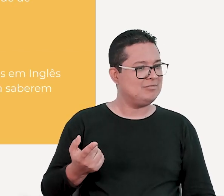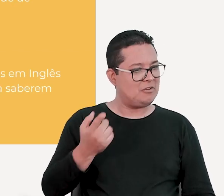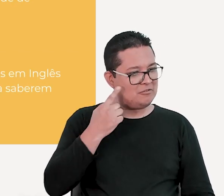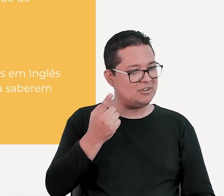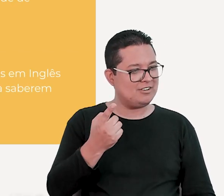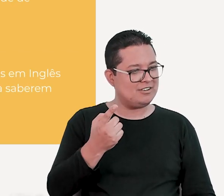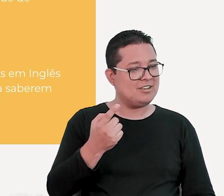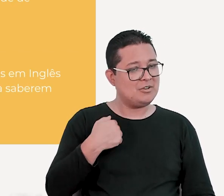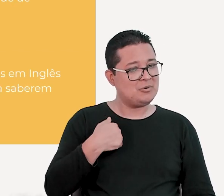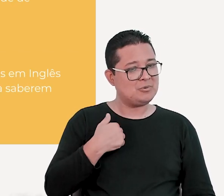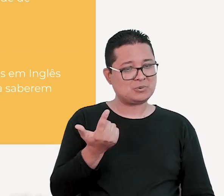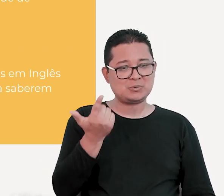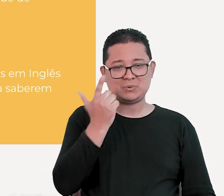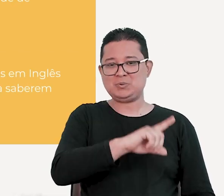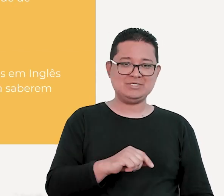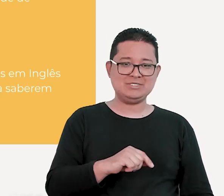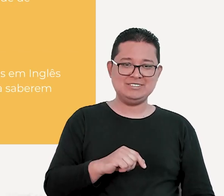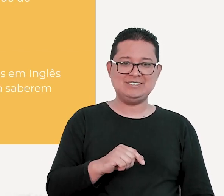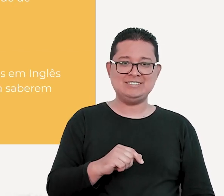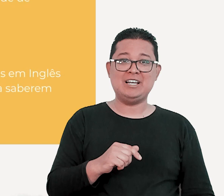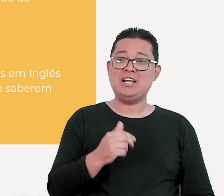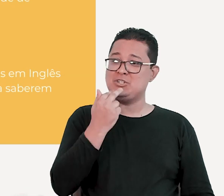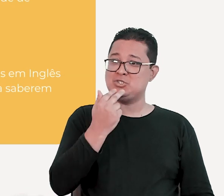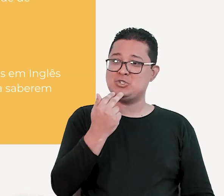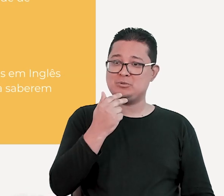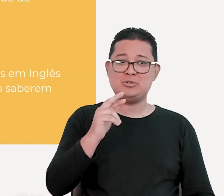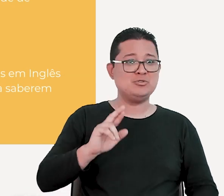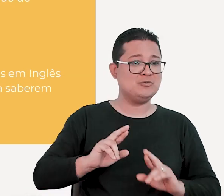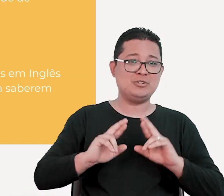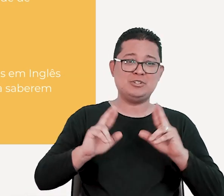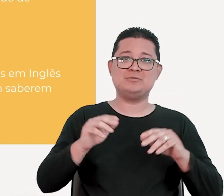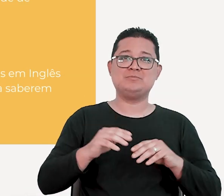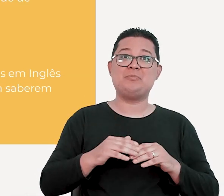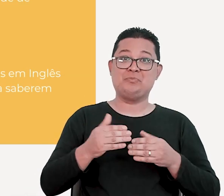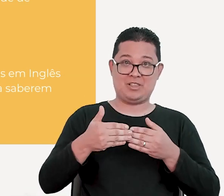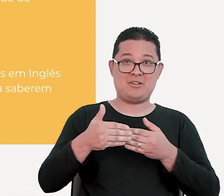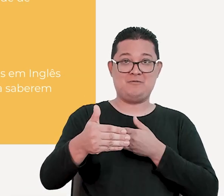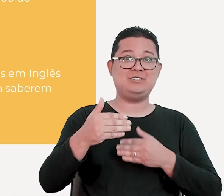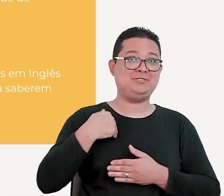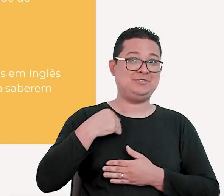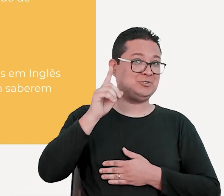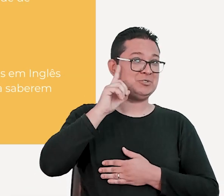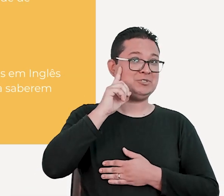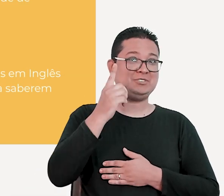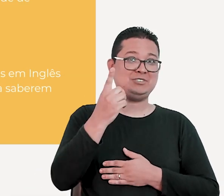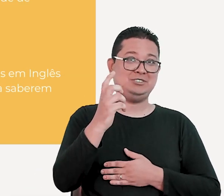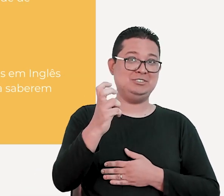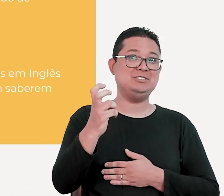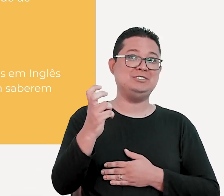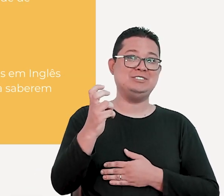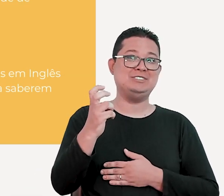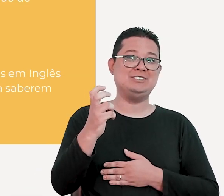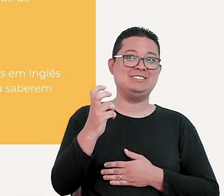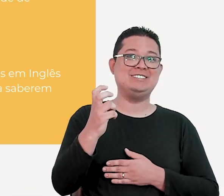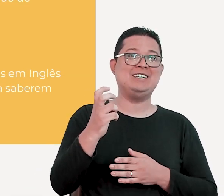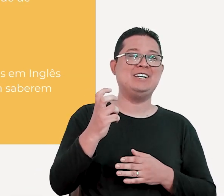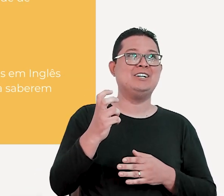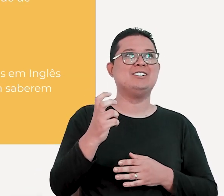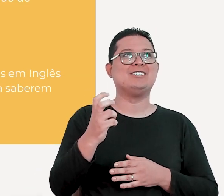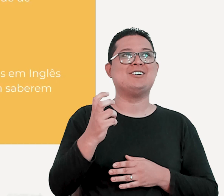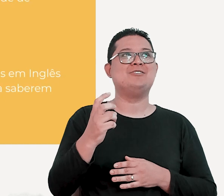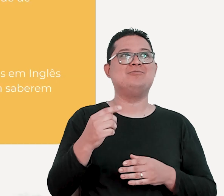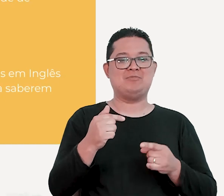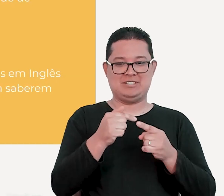língua, e que nem agora eu vou dar uma palestra daqui 15 dias, na verdade vai ser daqui uma